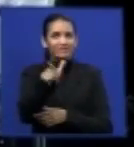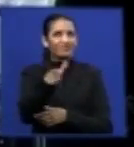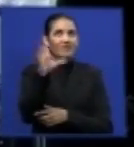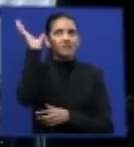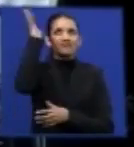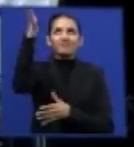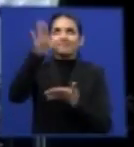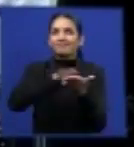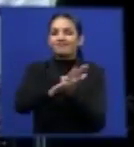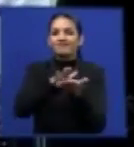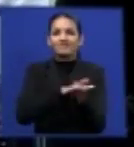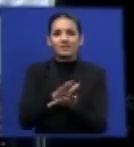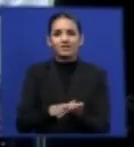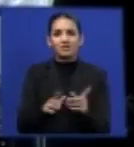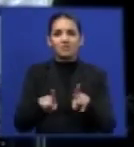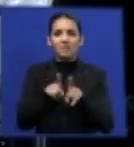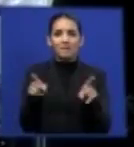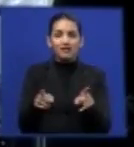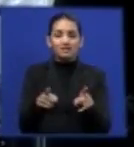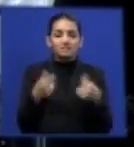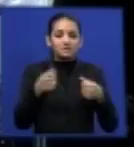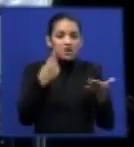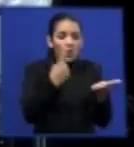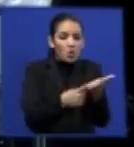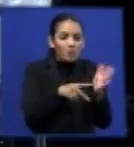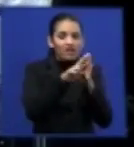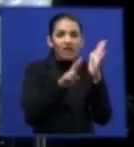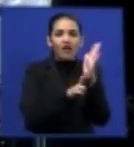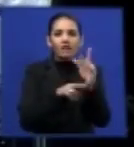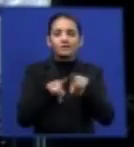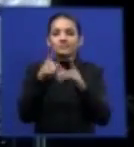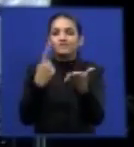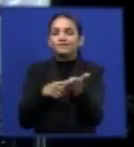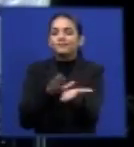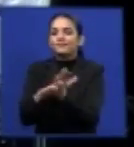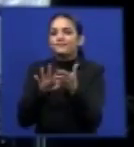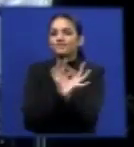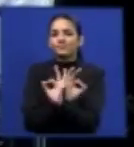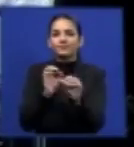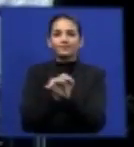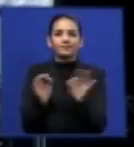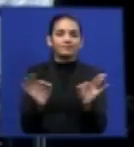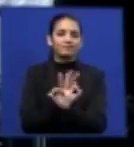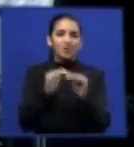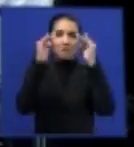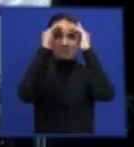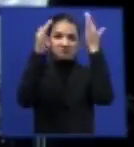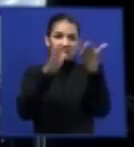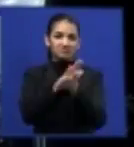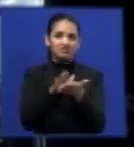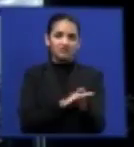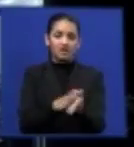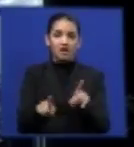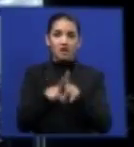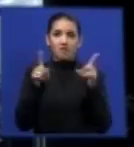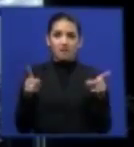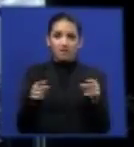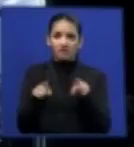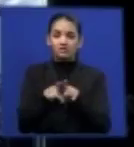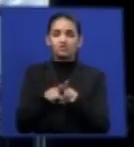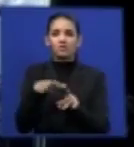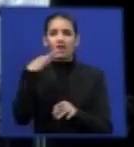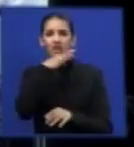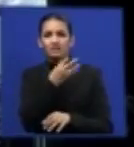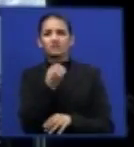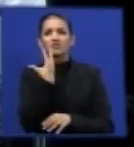o que eles têm que cumprir eles não cumprem então nós pedimos que realmente seja levada em conta na na no